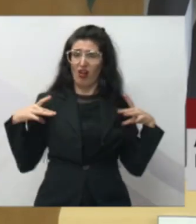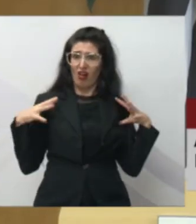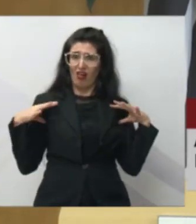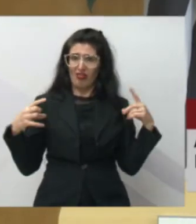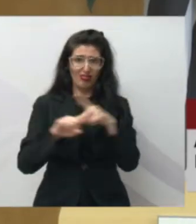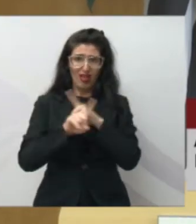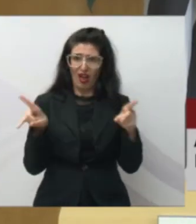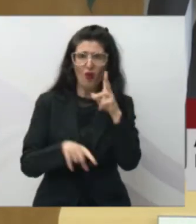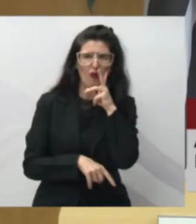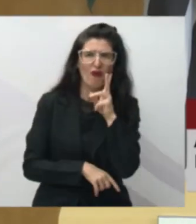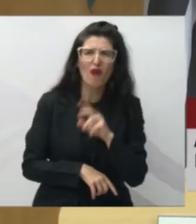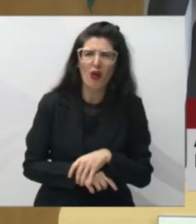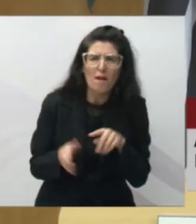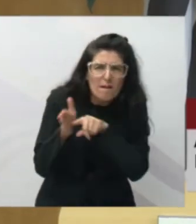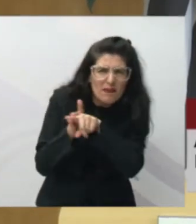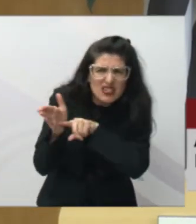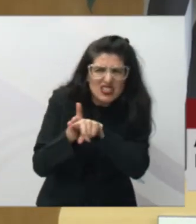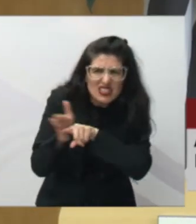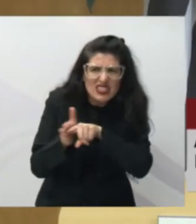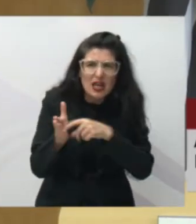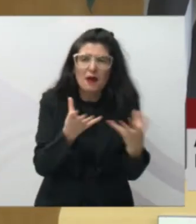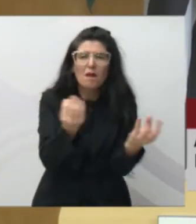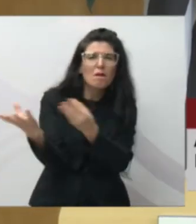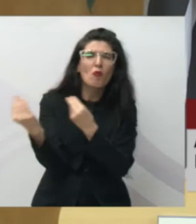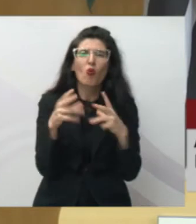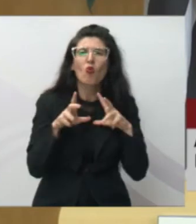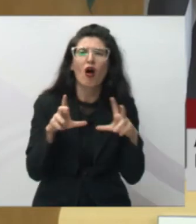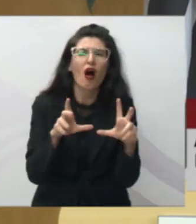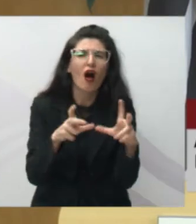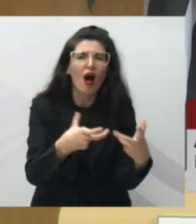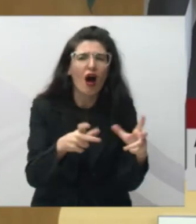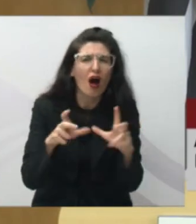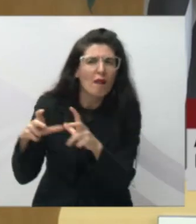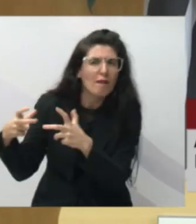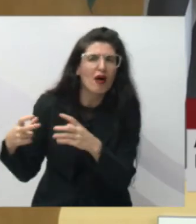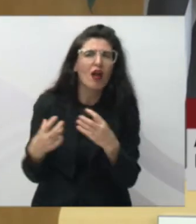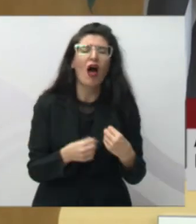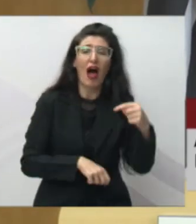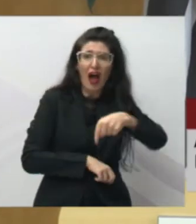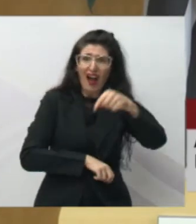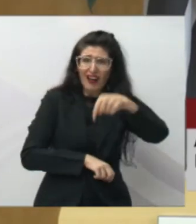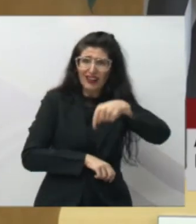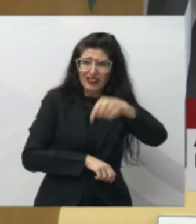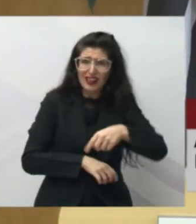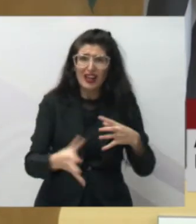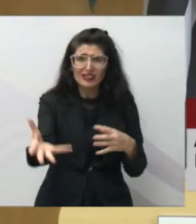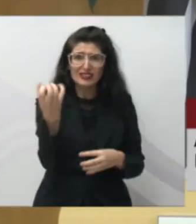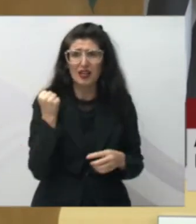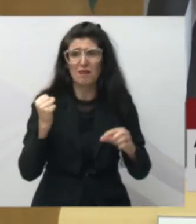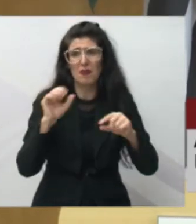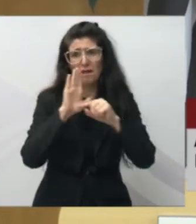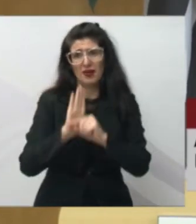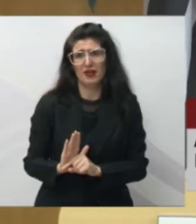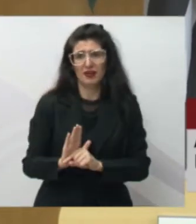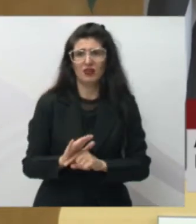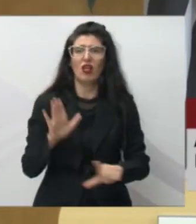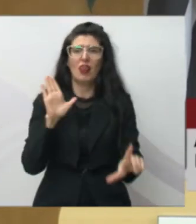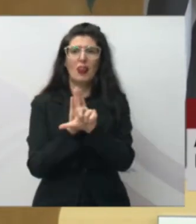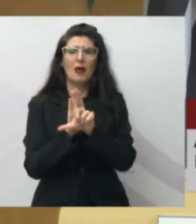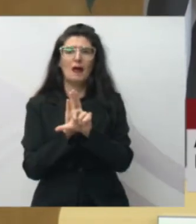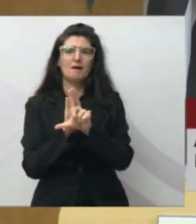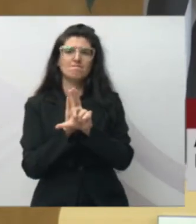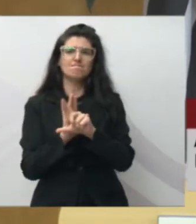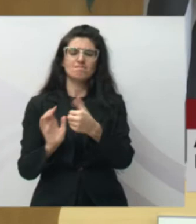que existem, vereador Juarez, e essa aqui de Jacareí é uma das mais enxutas que tem. Na lei, hoje, aqui tinha que ter 19